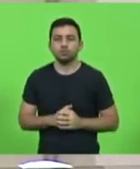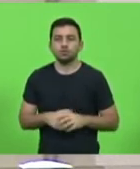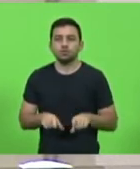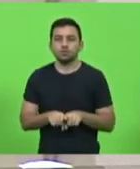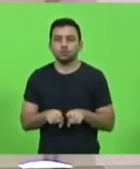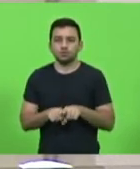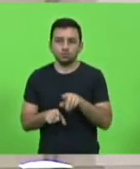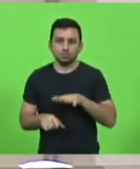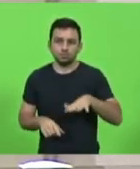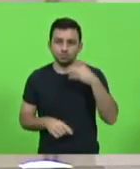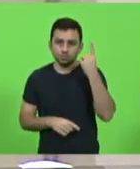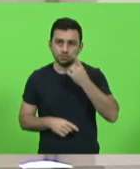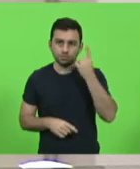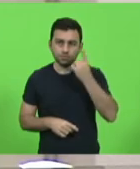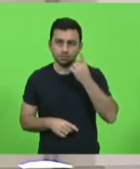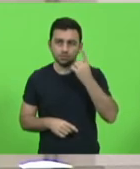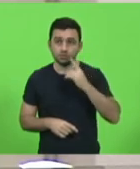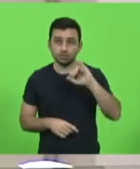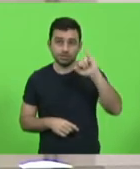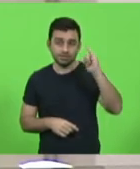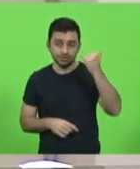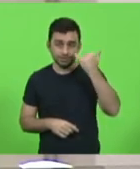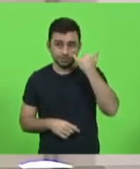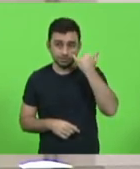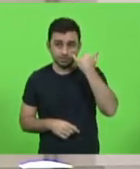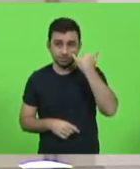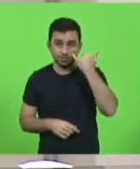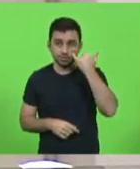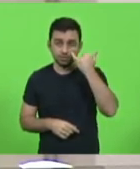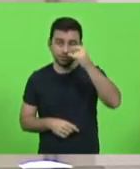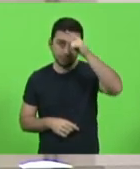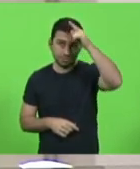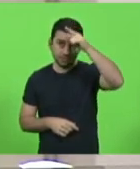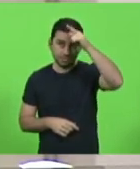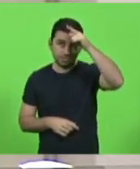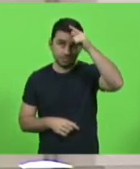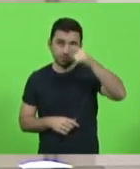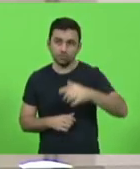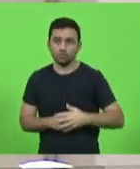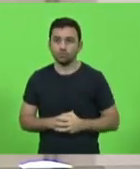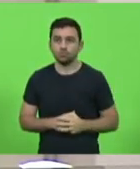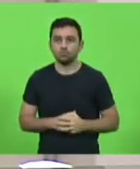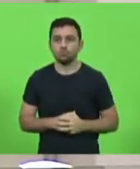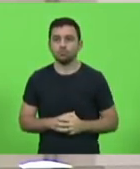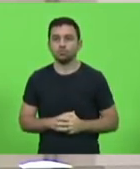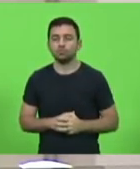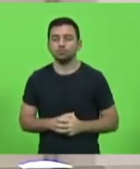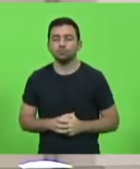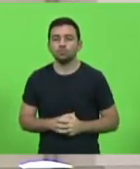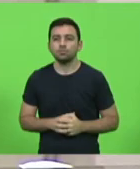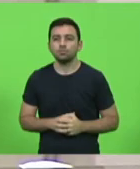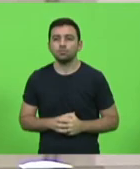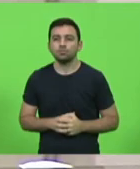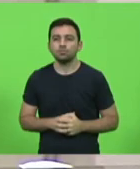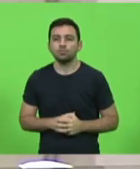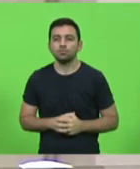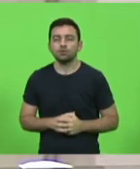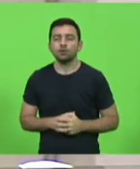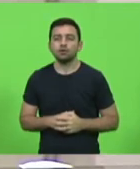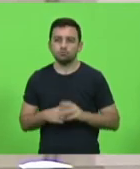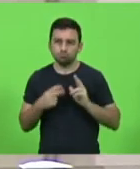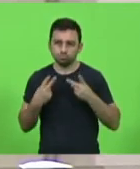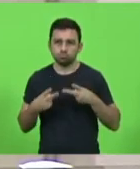deputados. Gessé Lopes e Sargento Lima, bloco PSL-PL. Ato contínuo, o senhor presidente